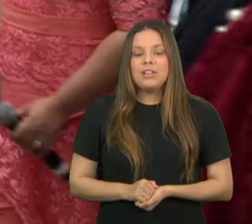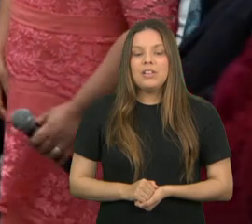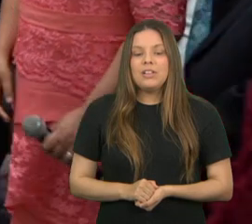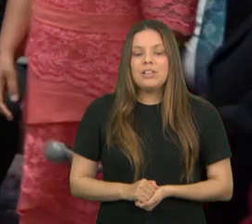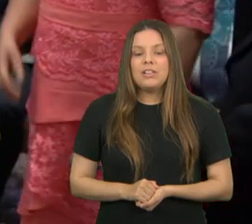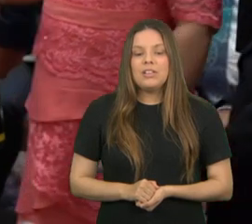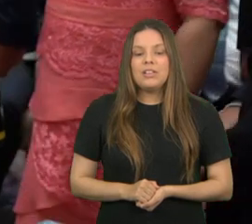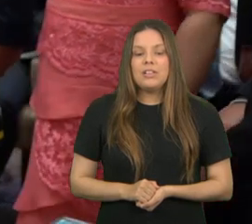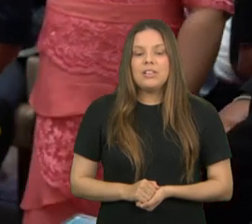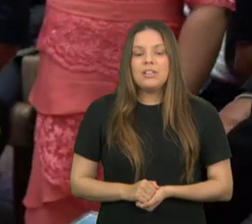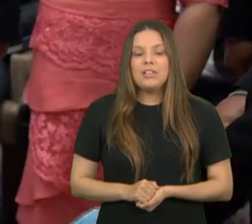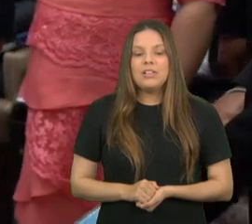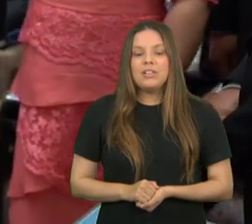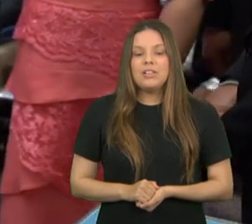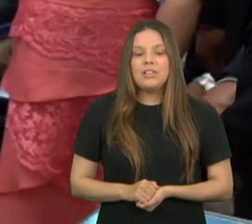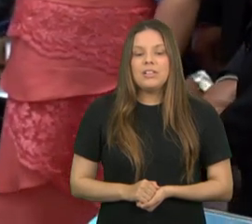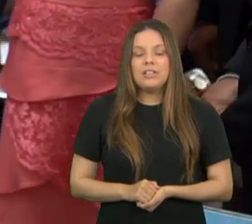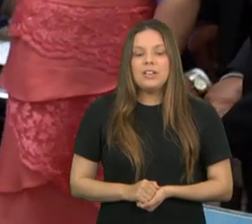verdade.